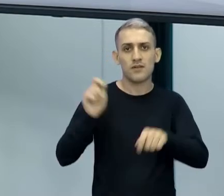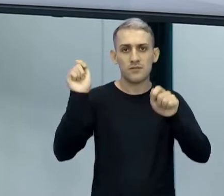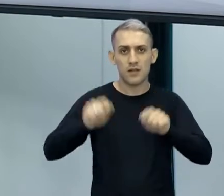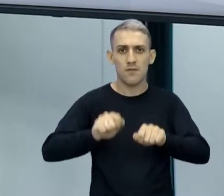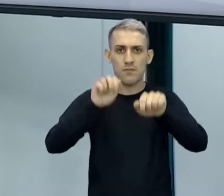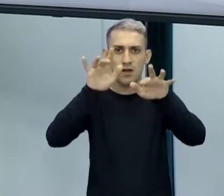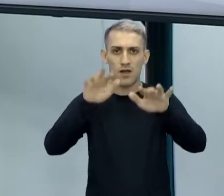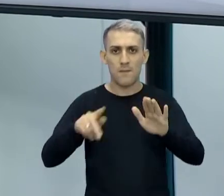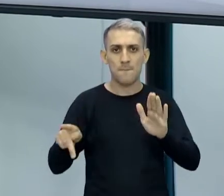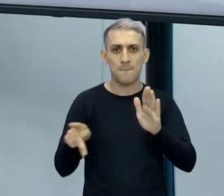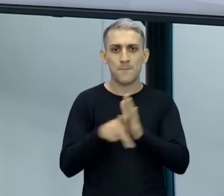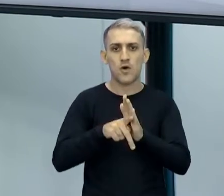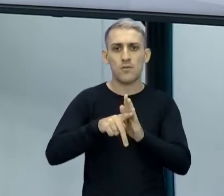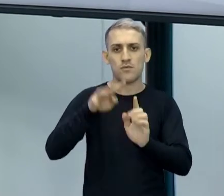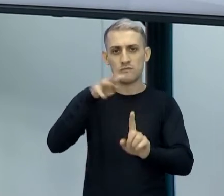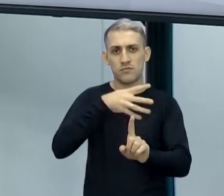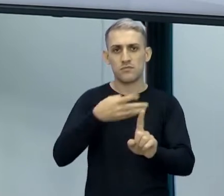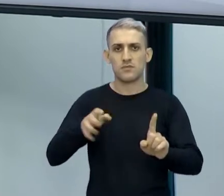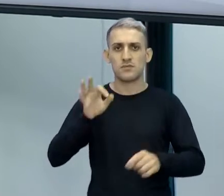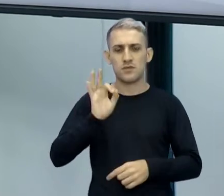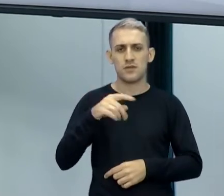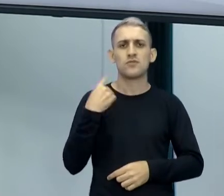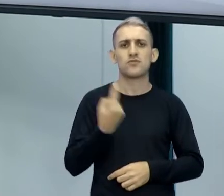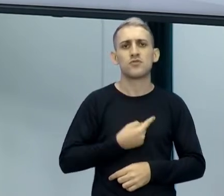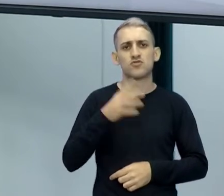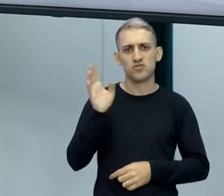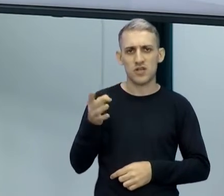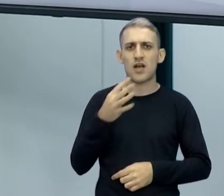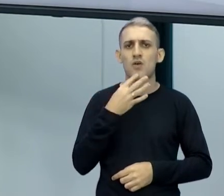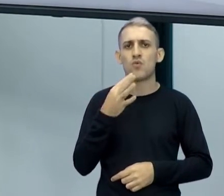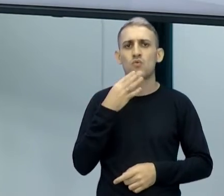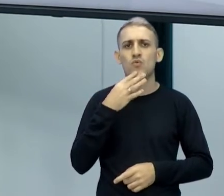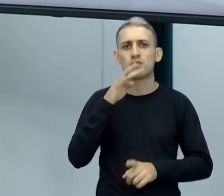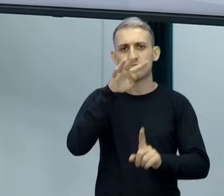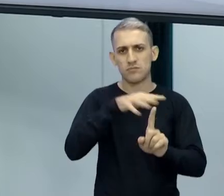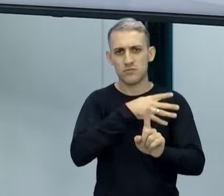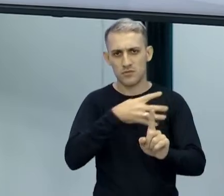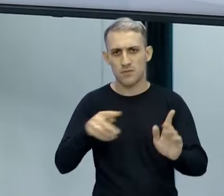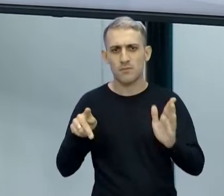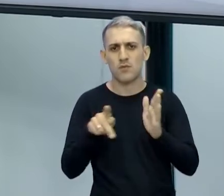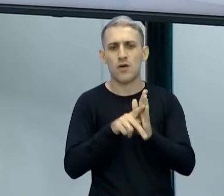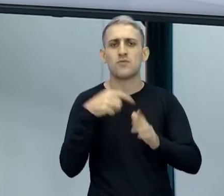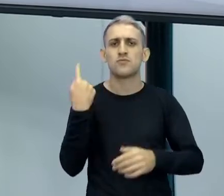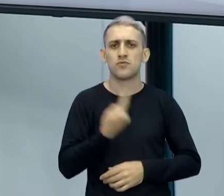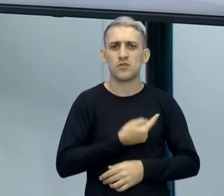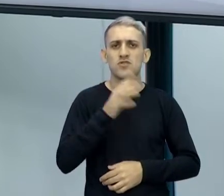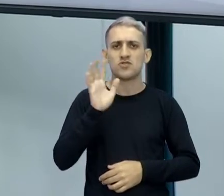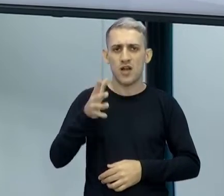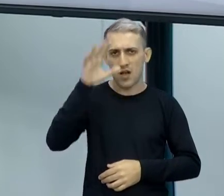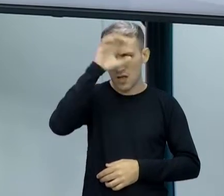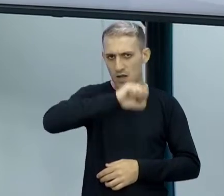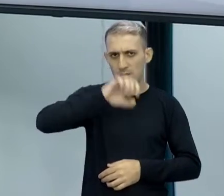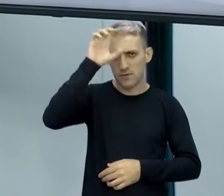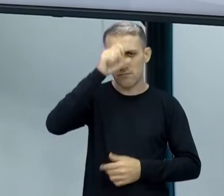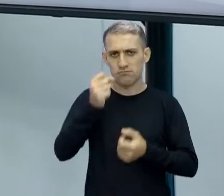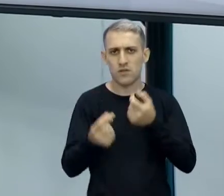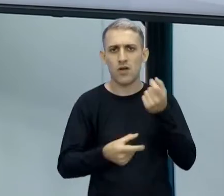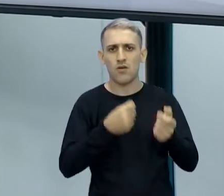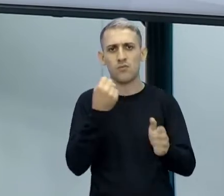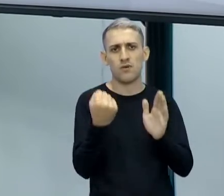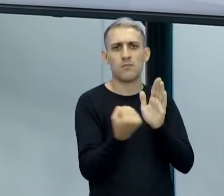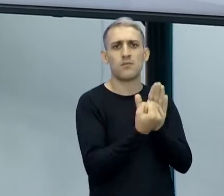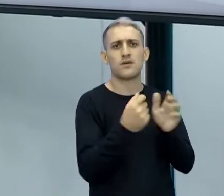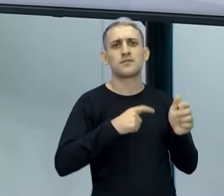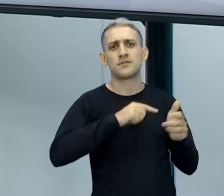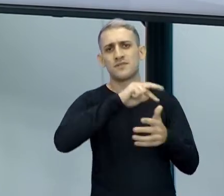através de elementos gráficos. Tá? A gente já conheceu esses elementos gráficos, a gente já aprendeu alguns símbolos, existem vários